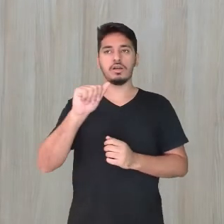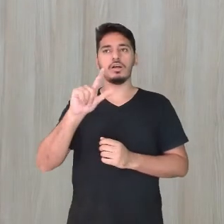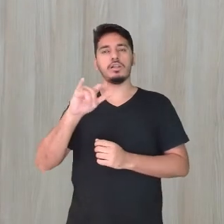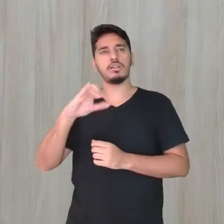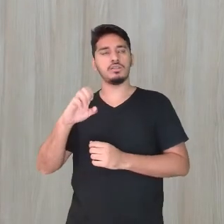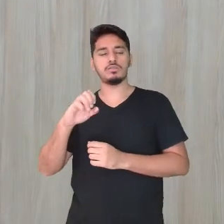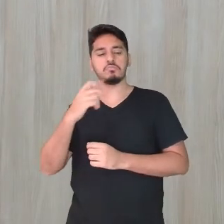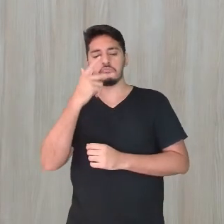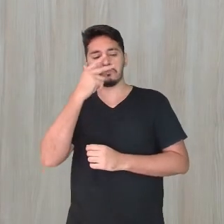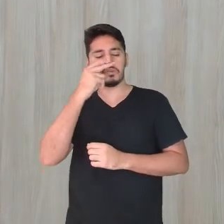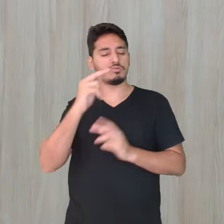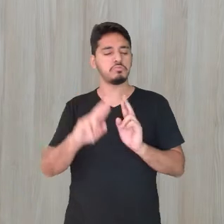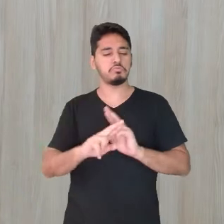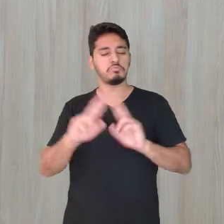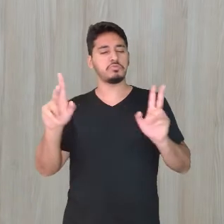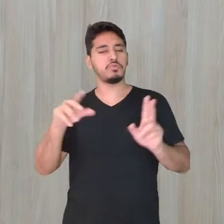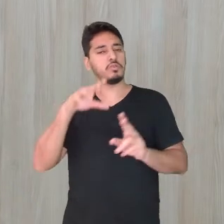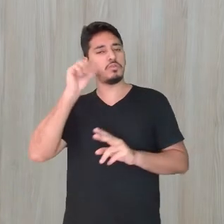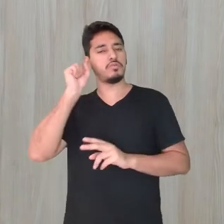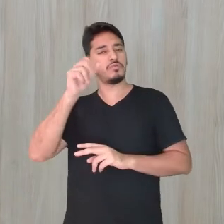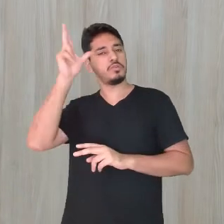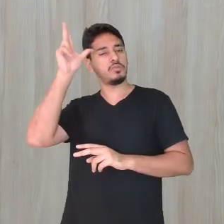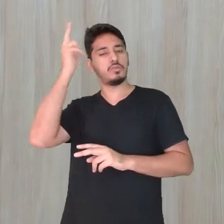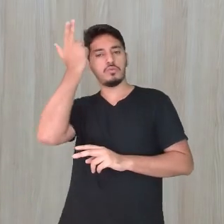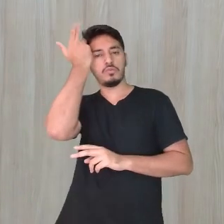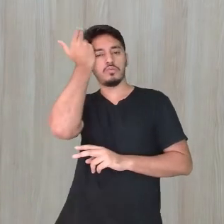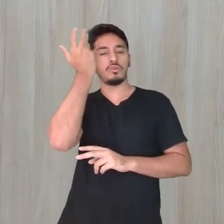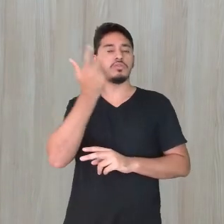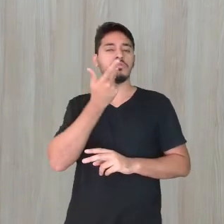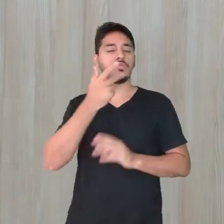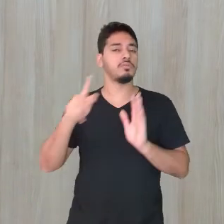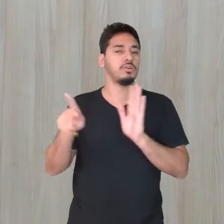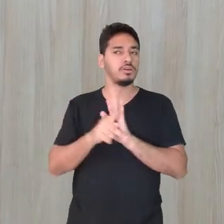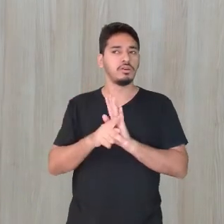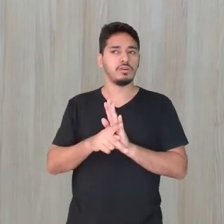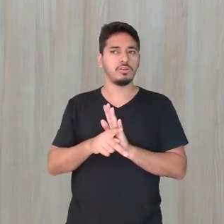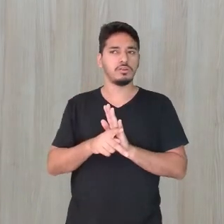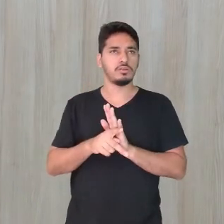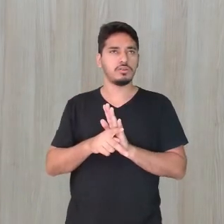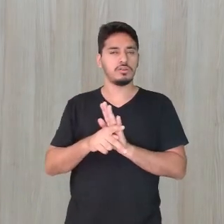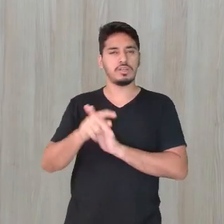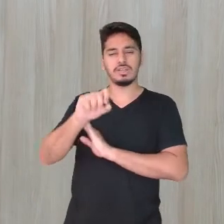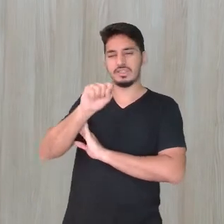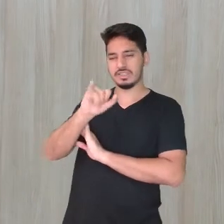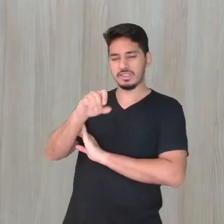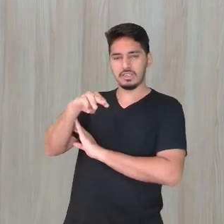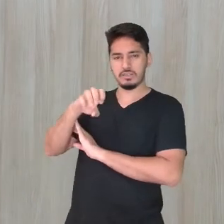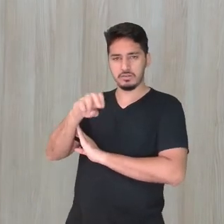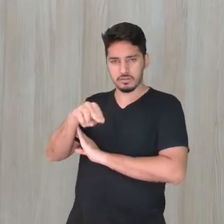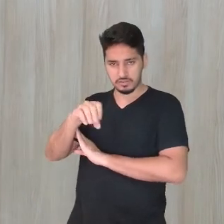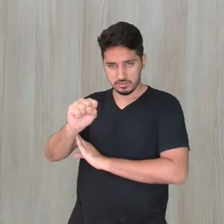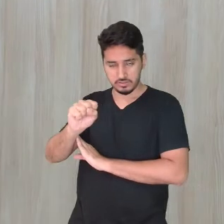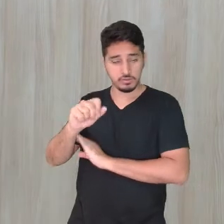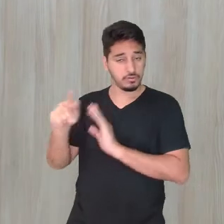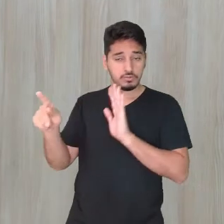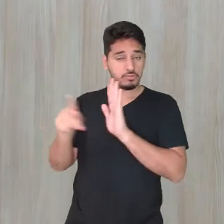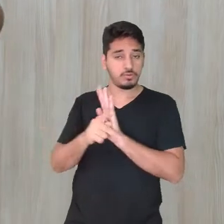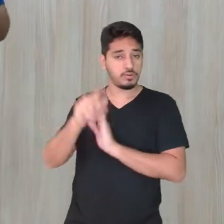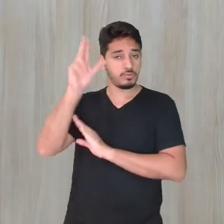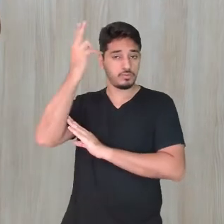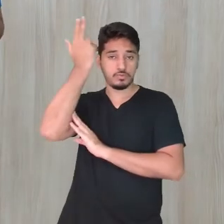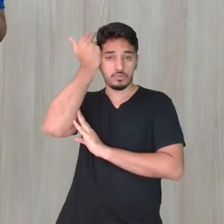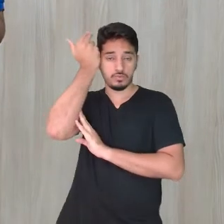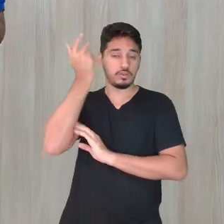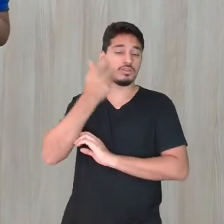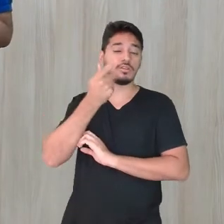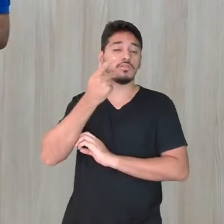não achou muito fora do normal ouvir o coelho dizer para si mesmo. O si mesmo se refere ao próprio coelho, porque ele estava